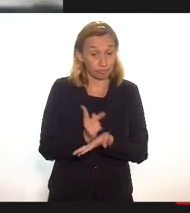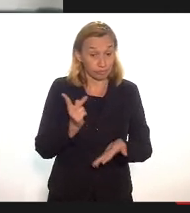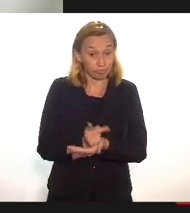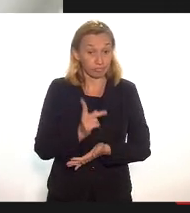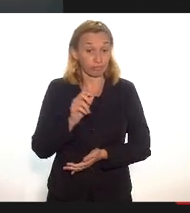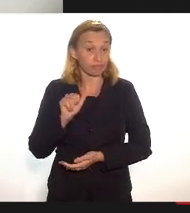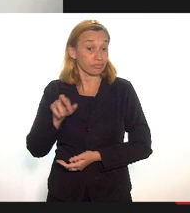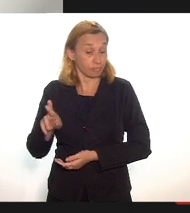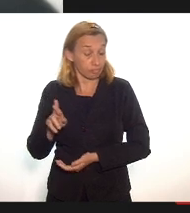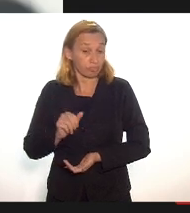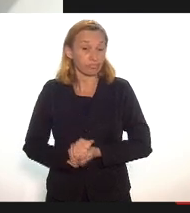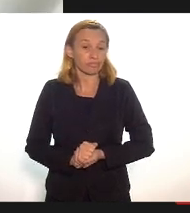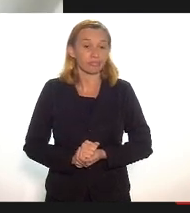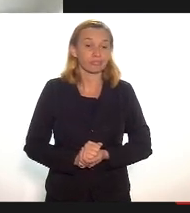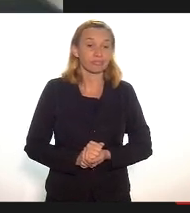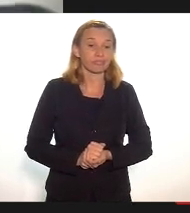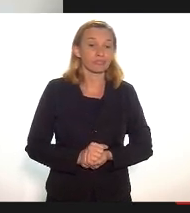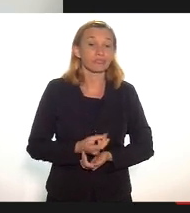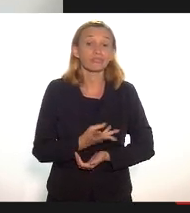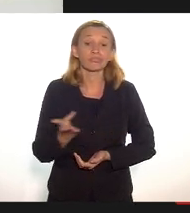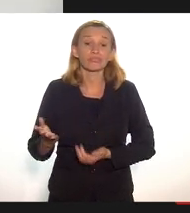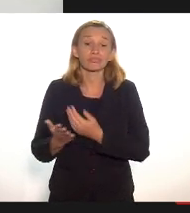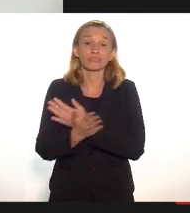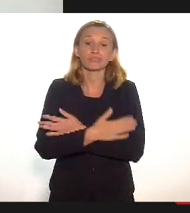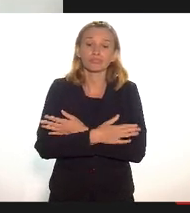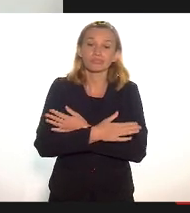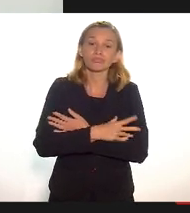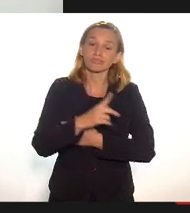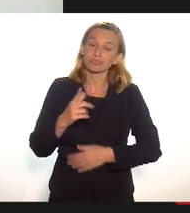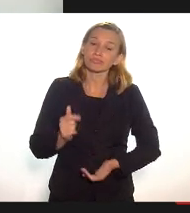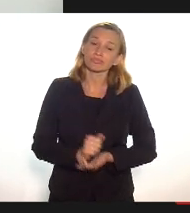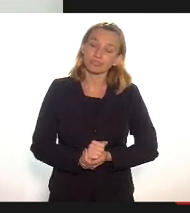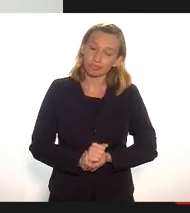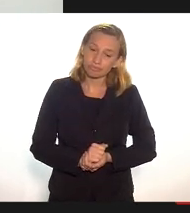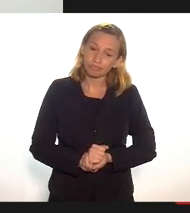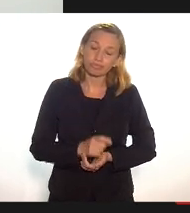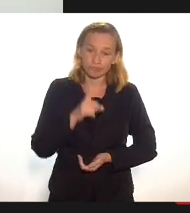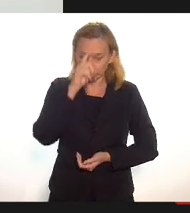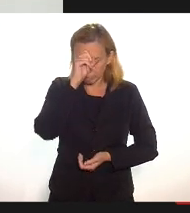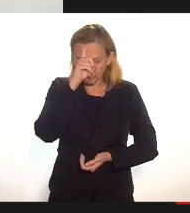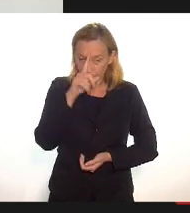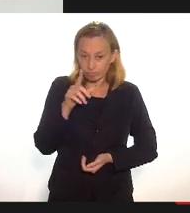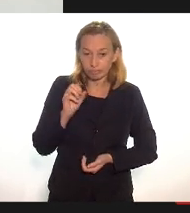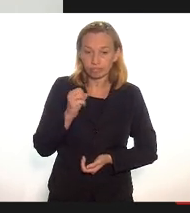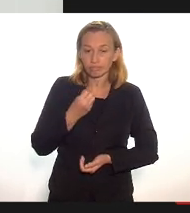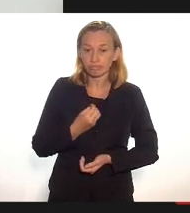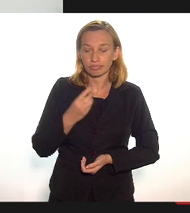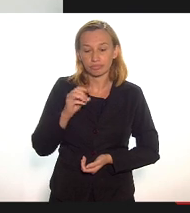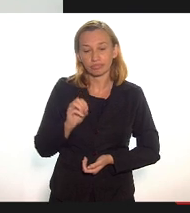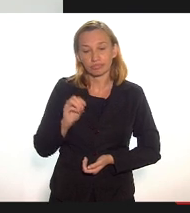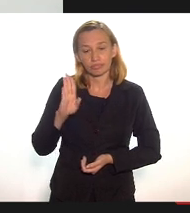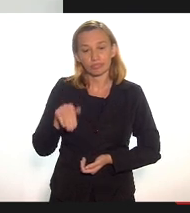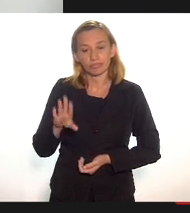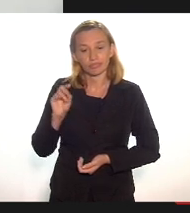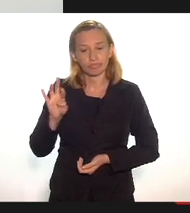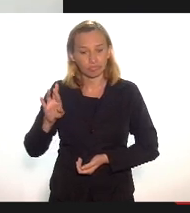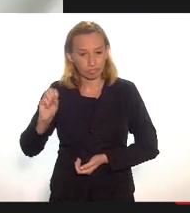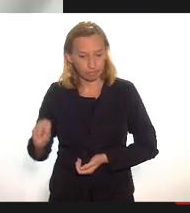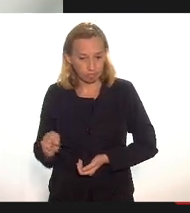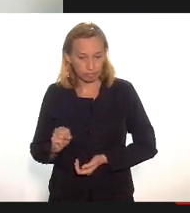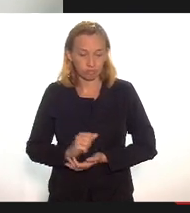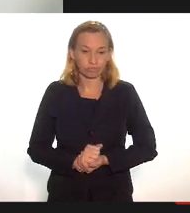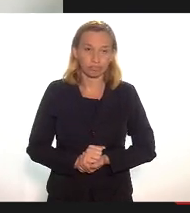Dó. Estava me lembrando quantos abraços nós já demos ao Hospital de Bom Sucesso, ao Cardoso Fontes do